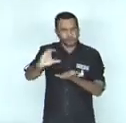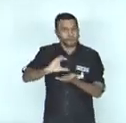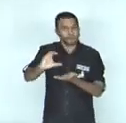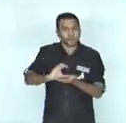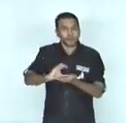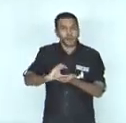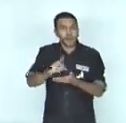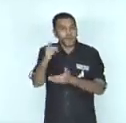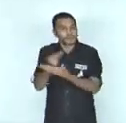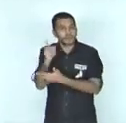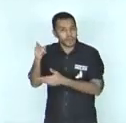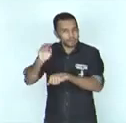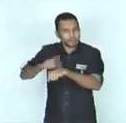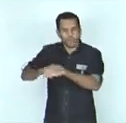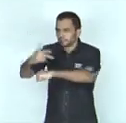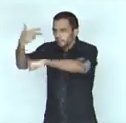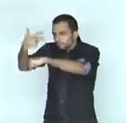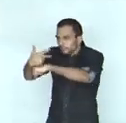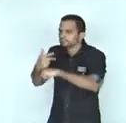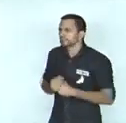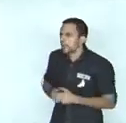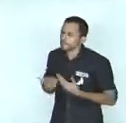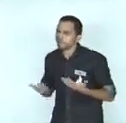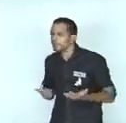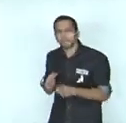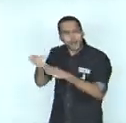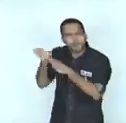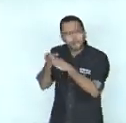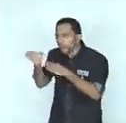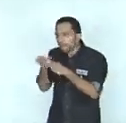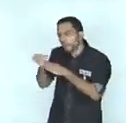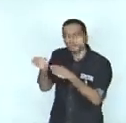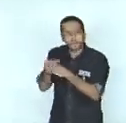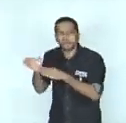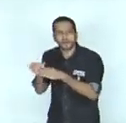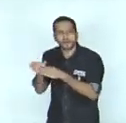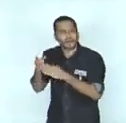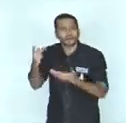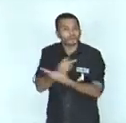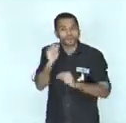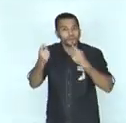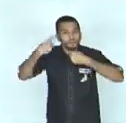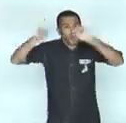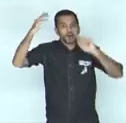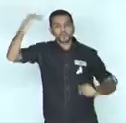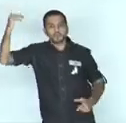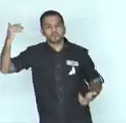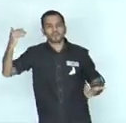multiplicou o dinheiro dele hoje o cara que era camelô virou palestrante virou influência virou blogueiro